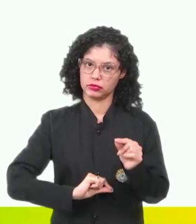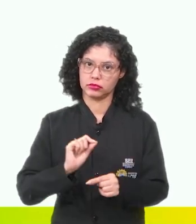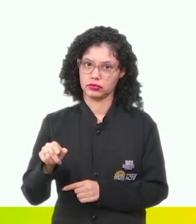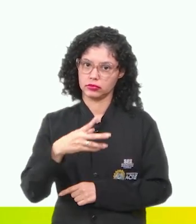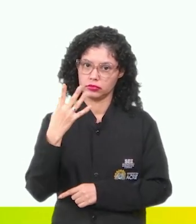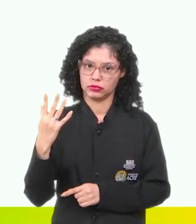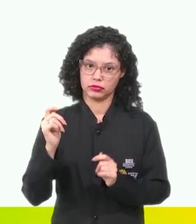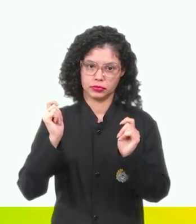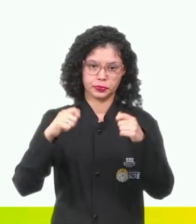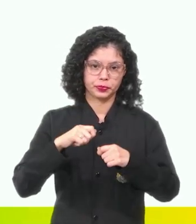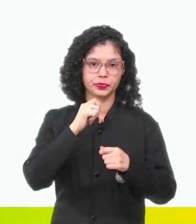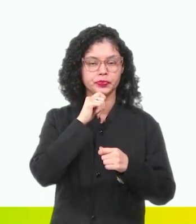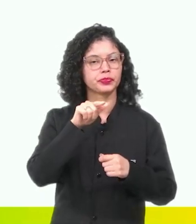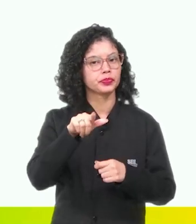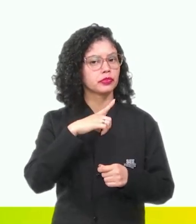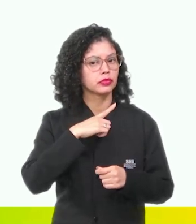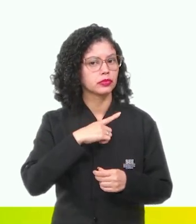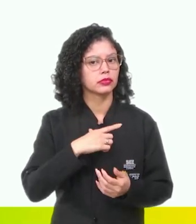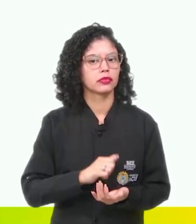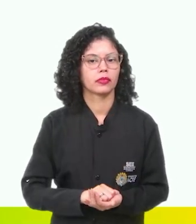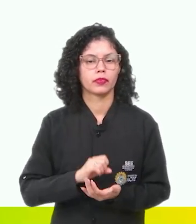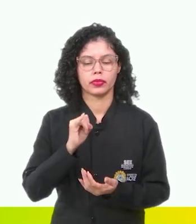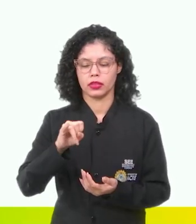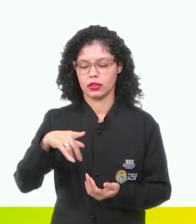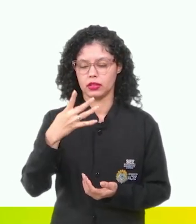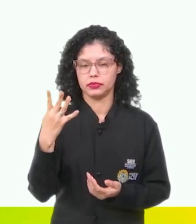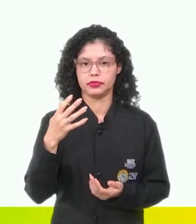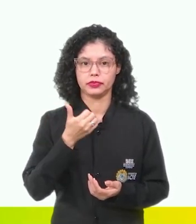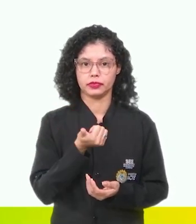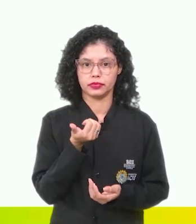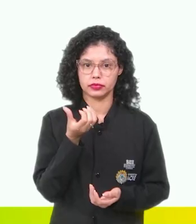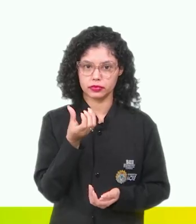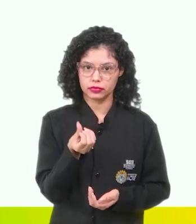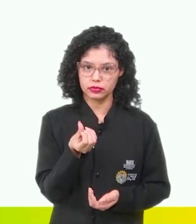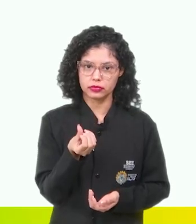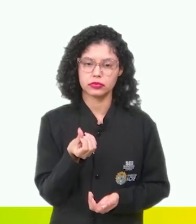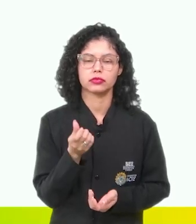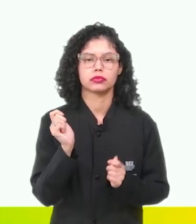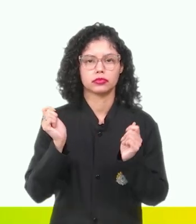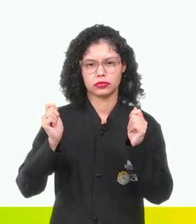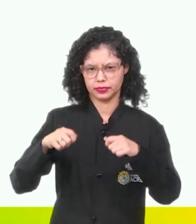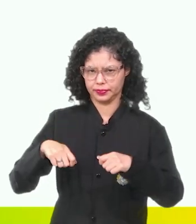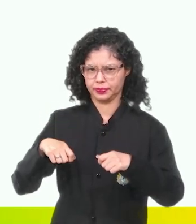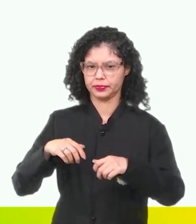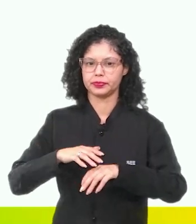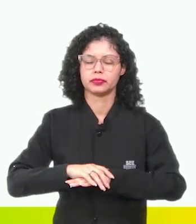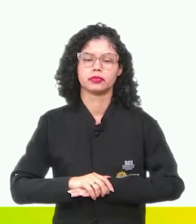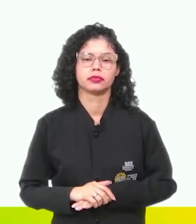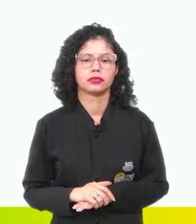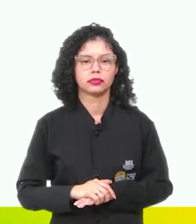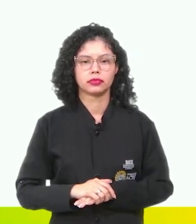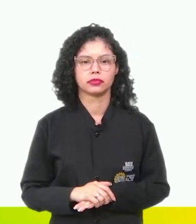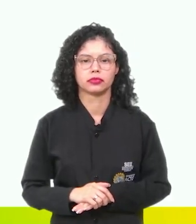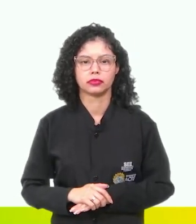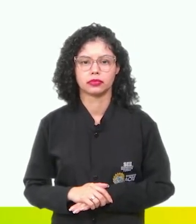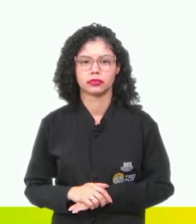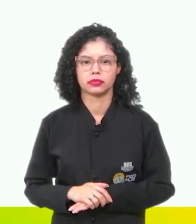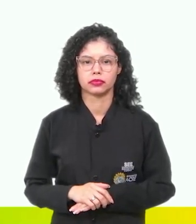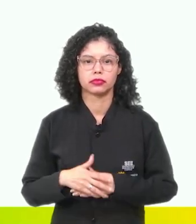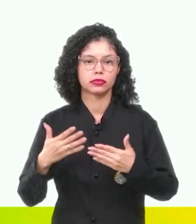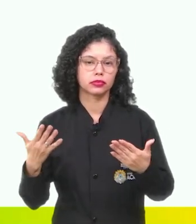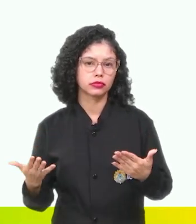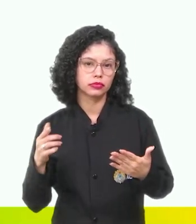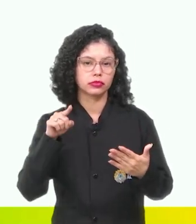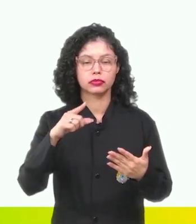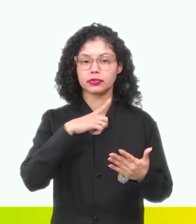quantas possibilidades, pessoal? Se a gente for contar aqui, dá 16 possibilidades. Aí,